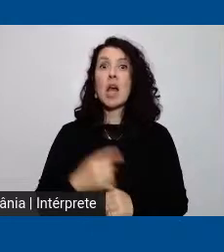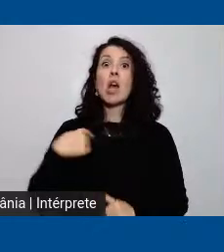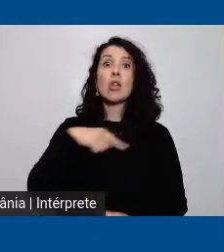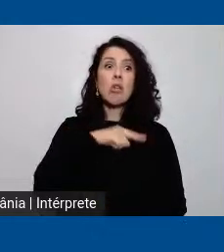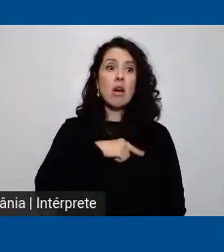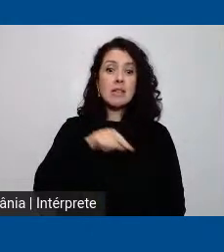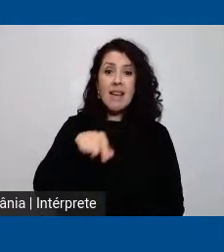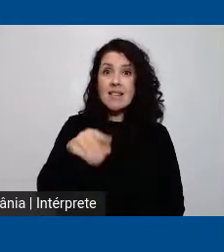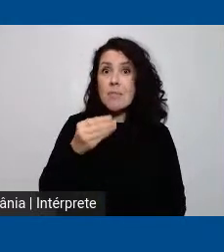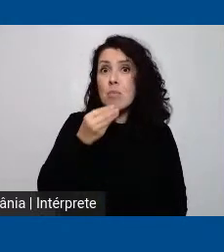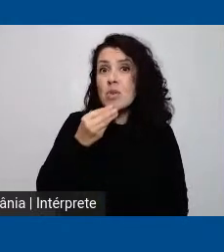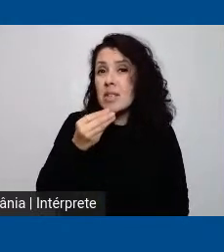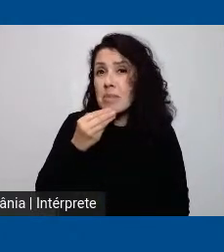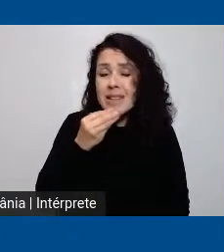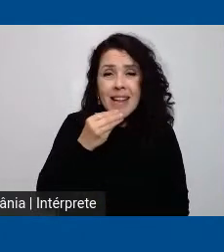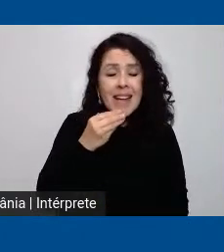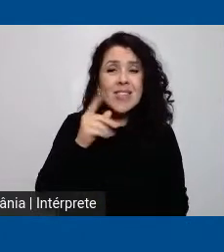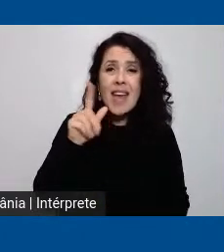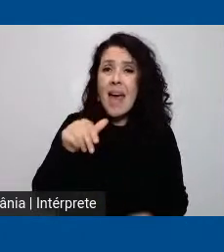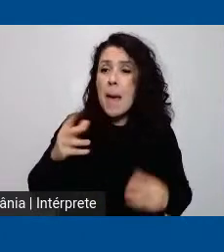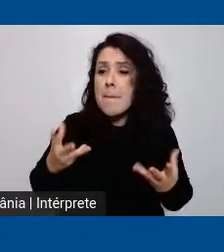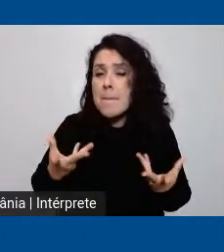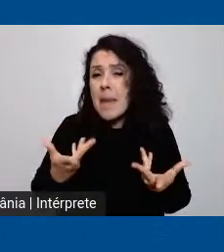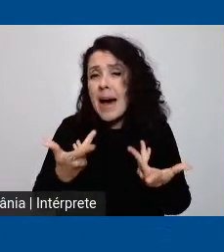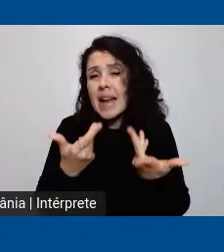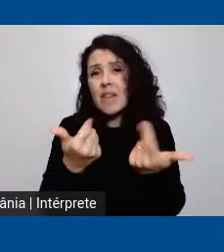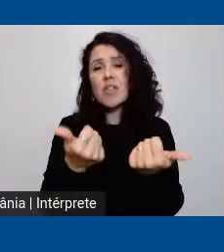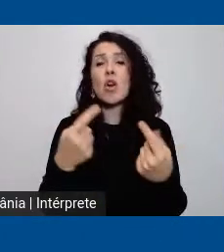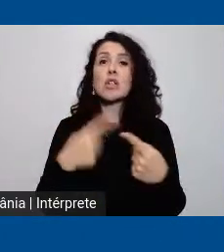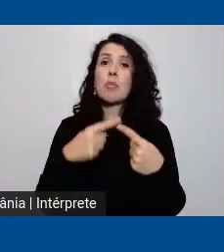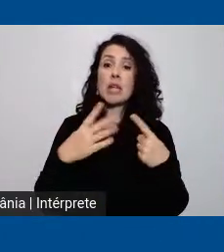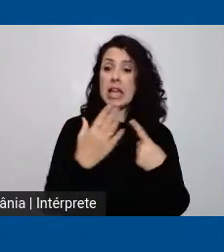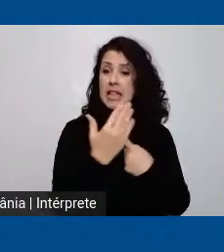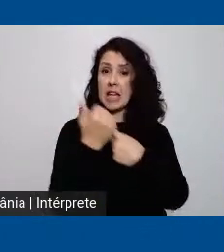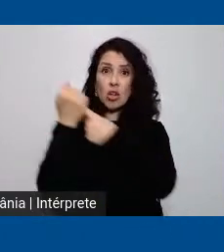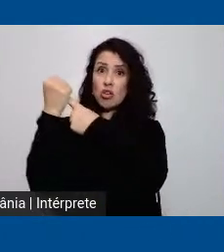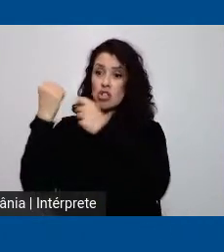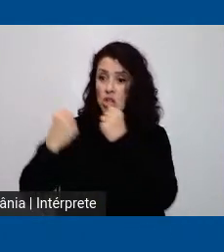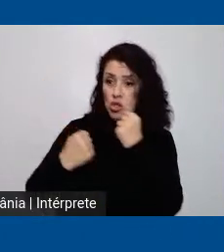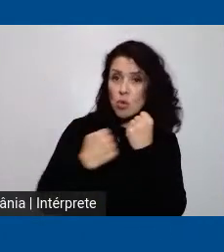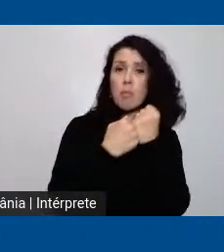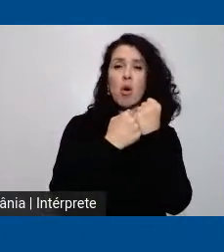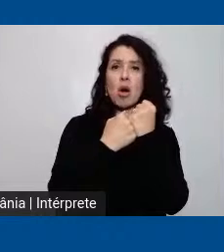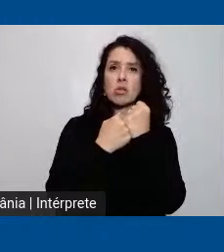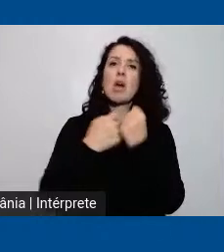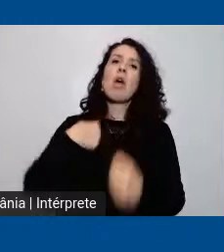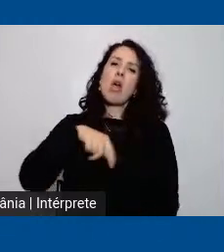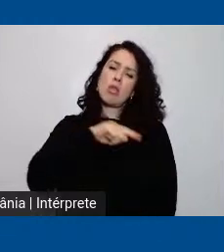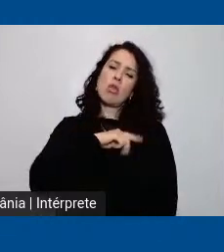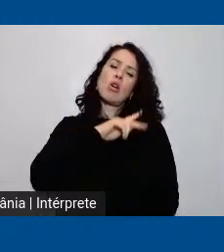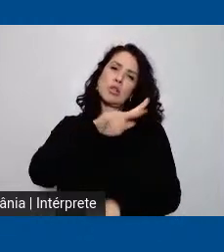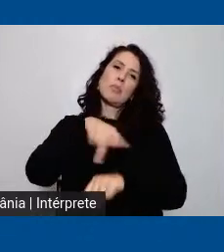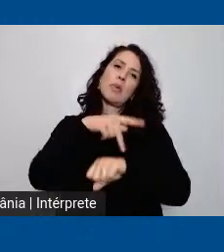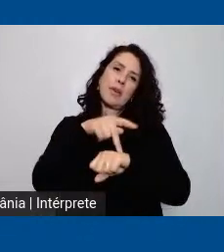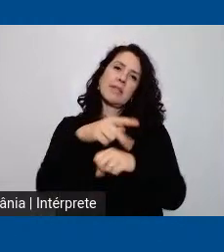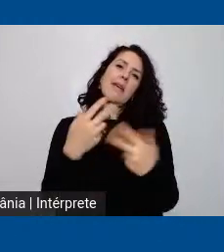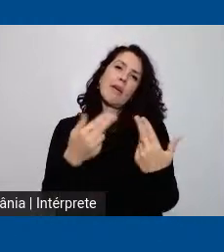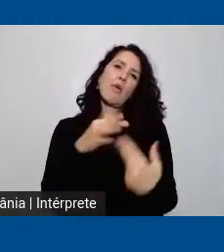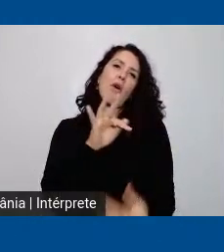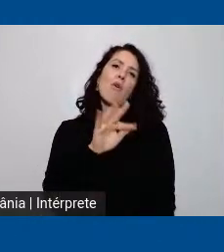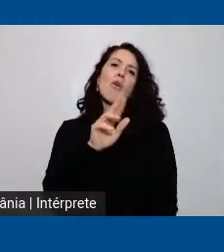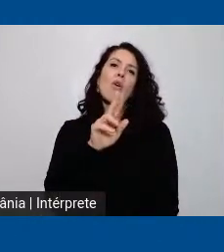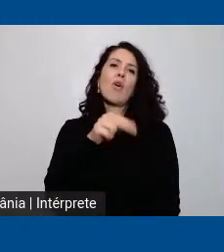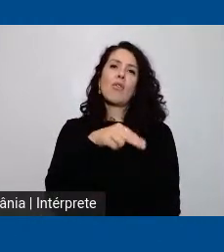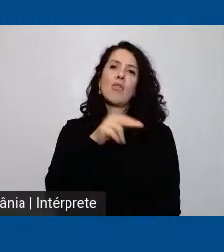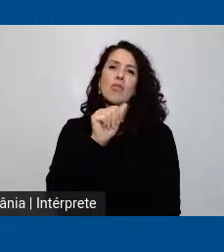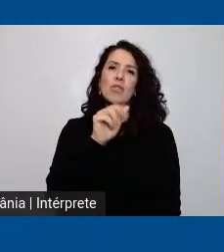maravilhosa, proporcionada pelas novas tecnologias, né? Porque o nosso país, quando eu estava na Funarte, o Sérgio